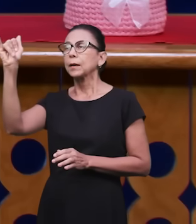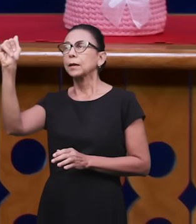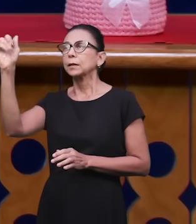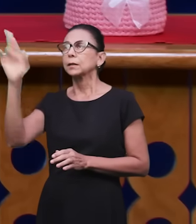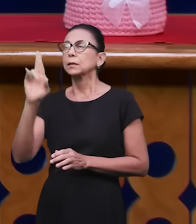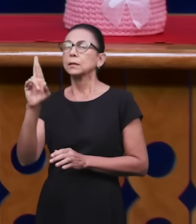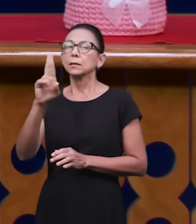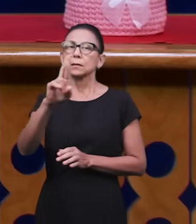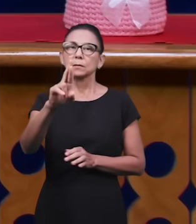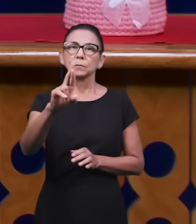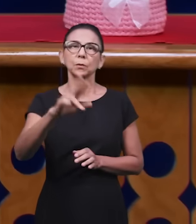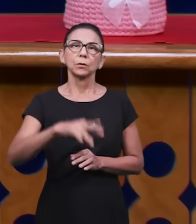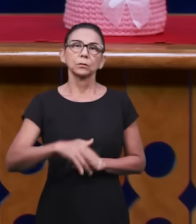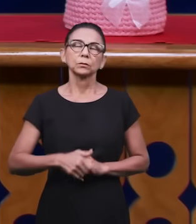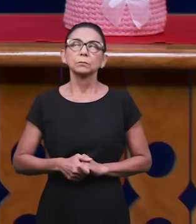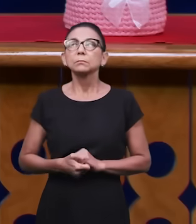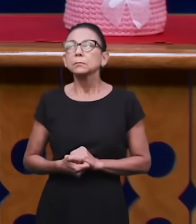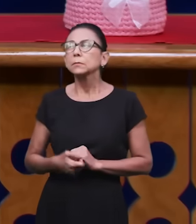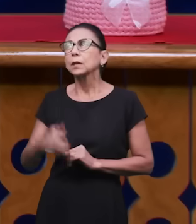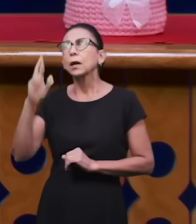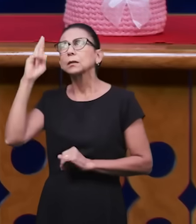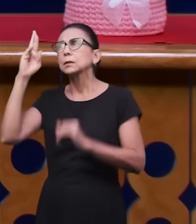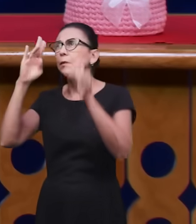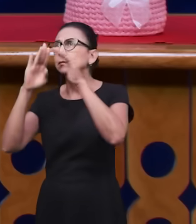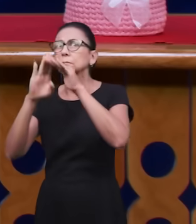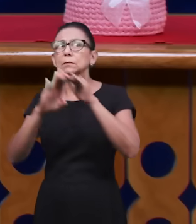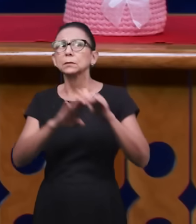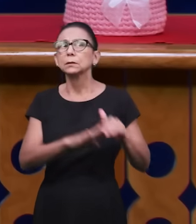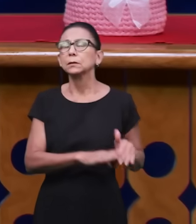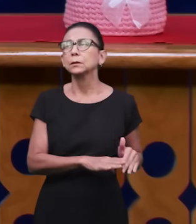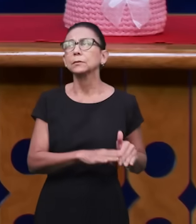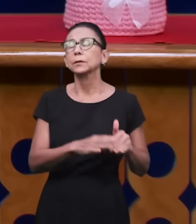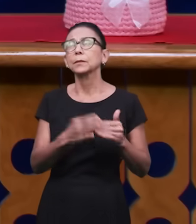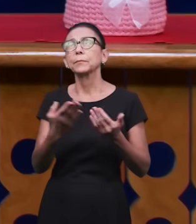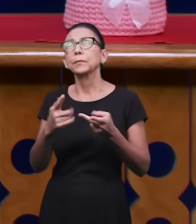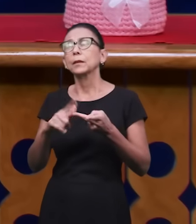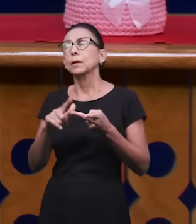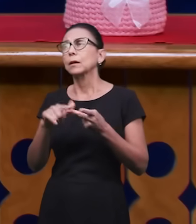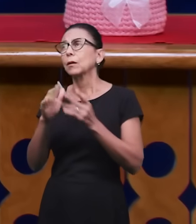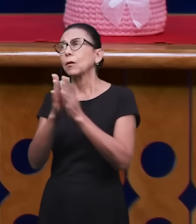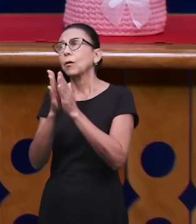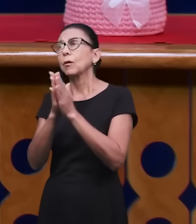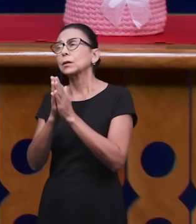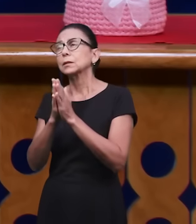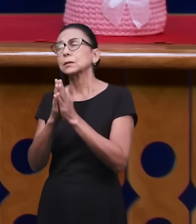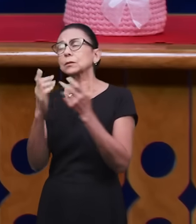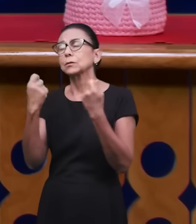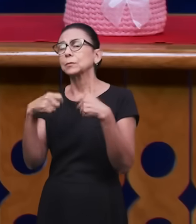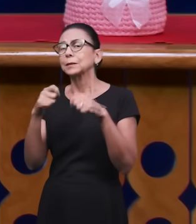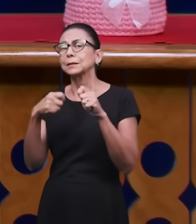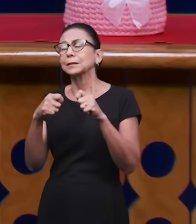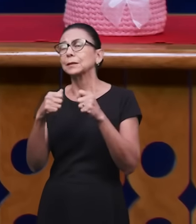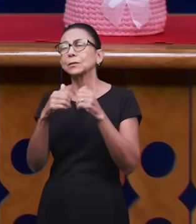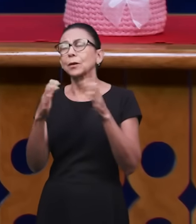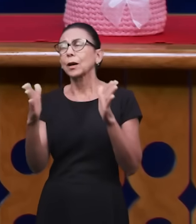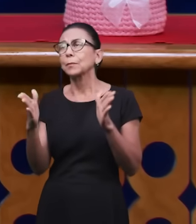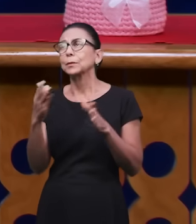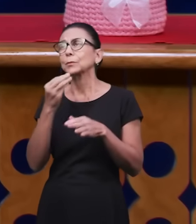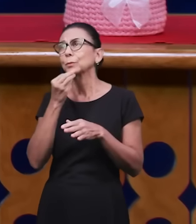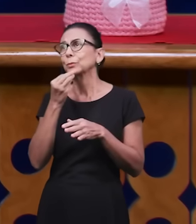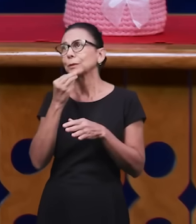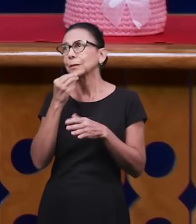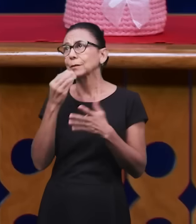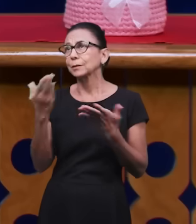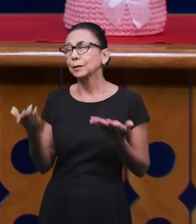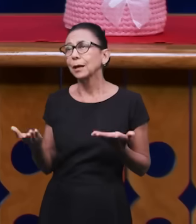um livramento, orar ao Senhor para que uma porta seja aberta, ou que uma solução seja dada, com uma intervenção do